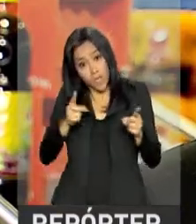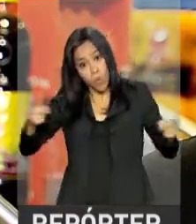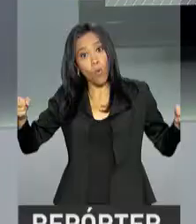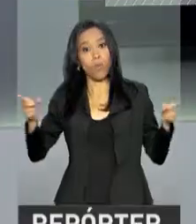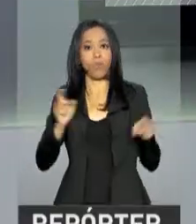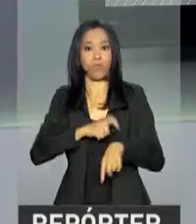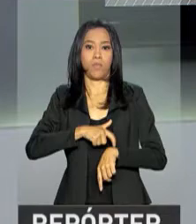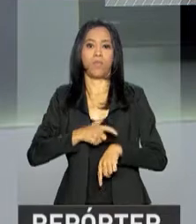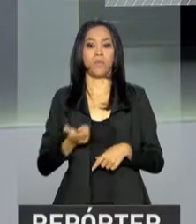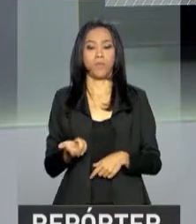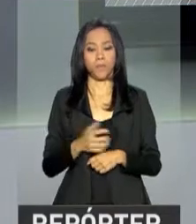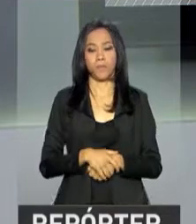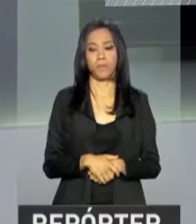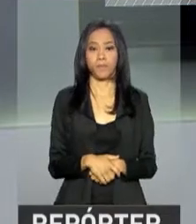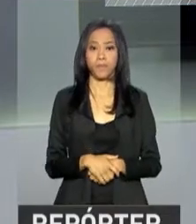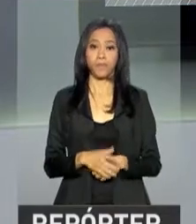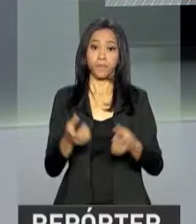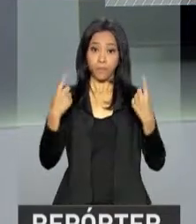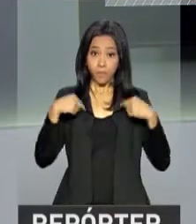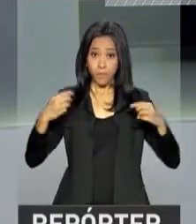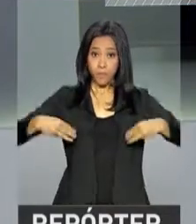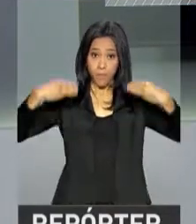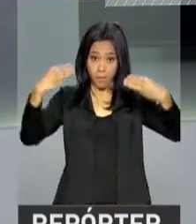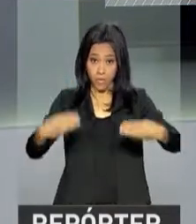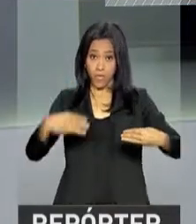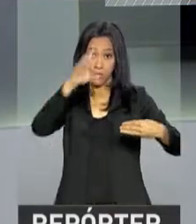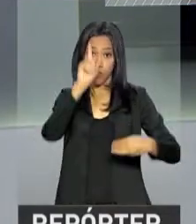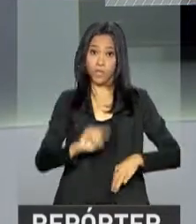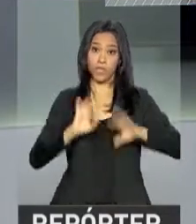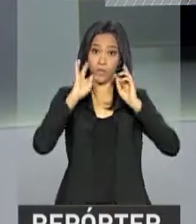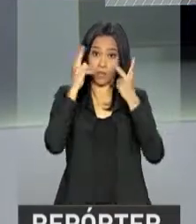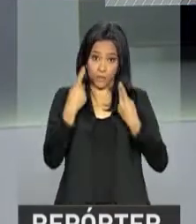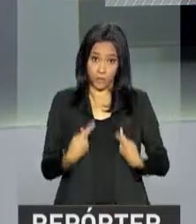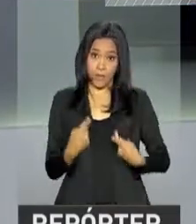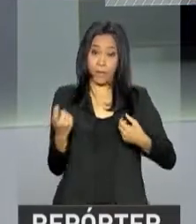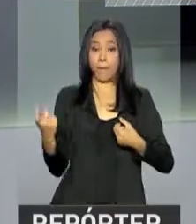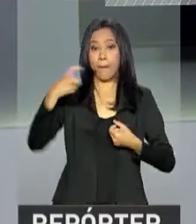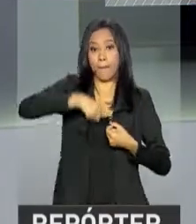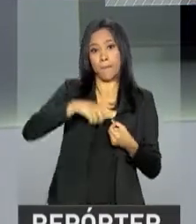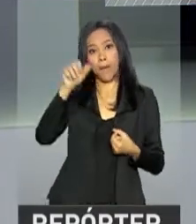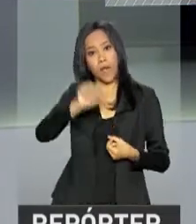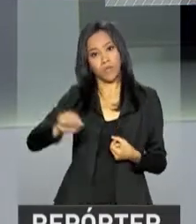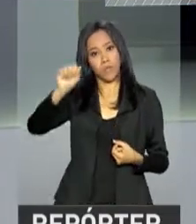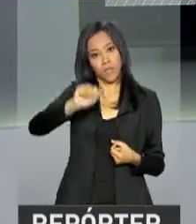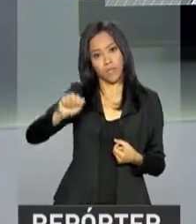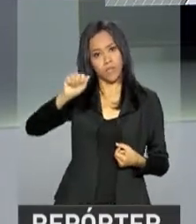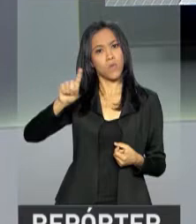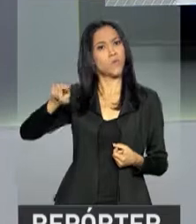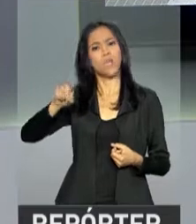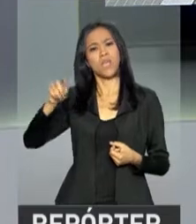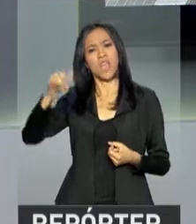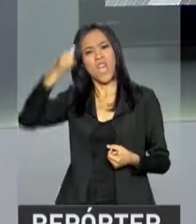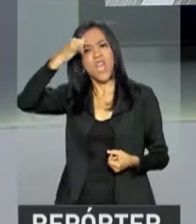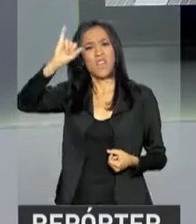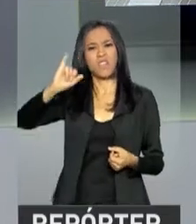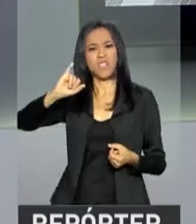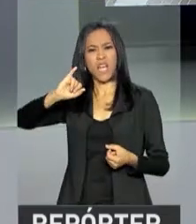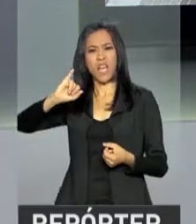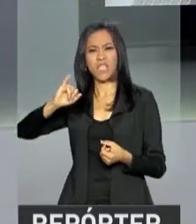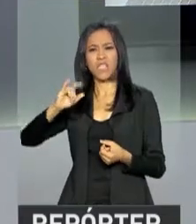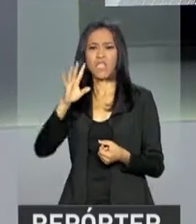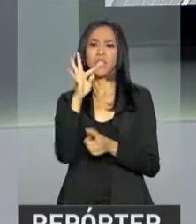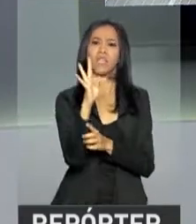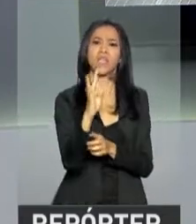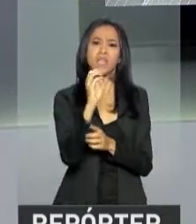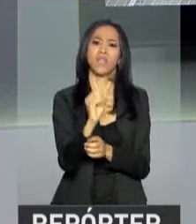prazo o ministério dos direitos humanos em parceria com a associação para a prevenção da tortura está realizando um